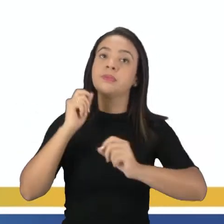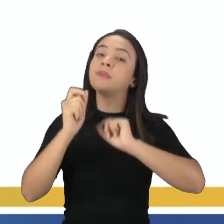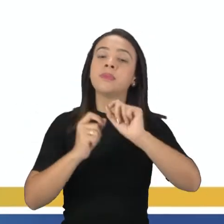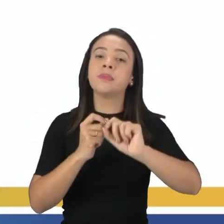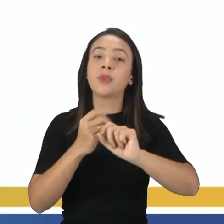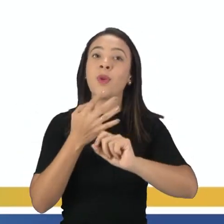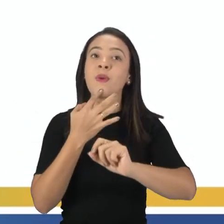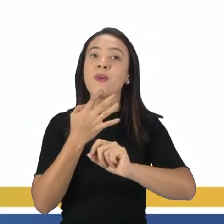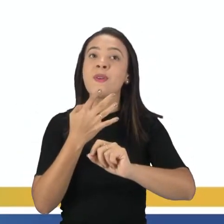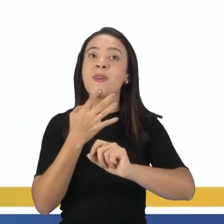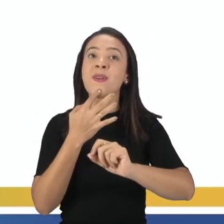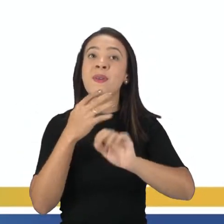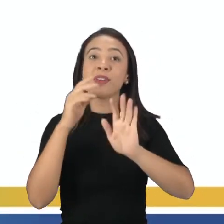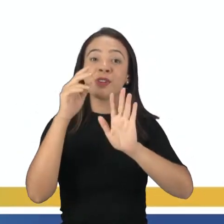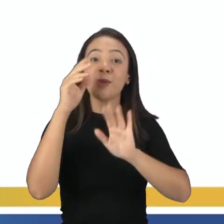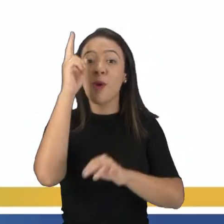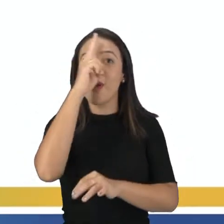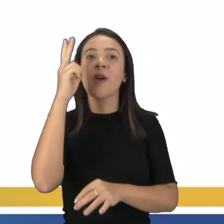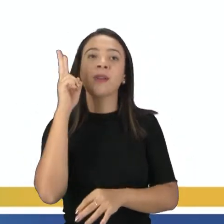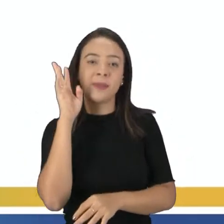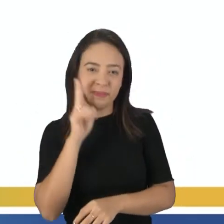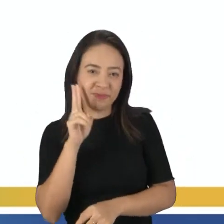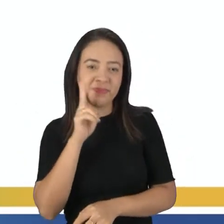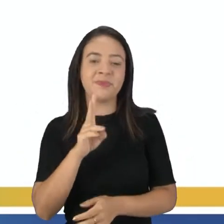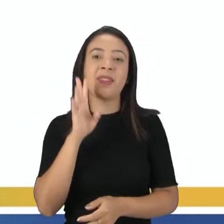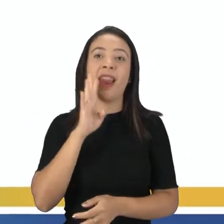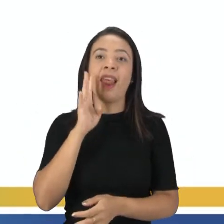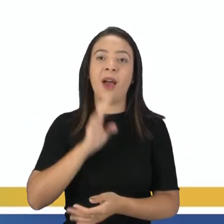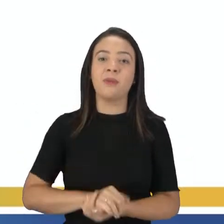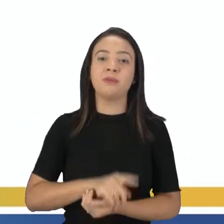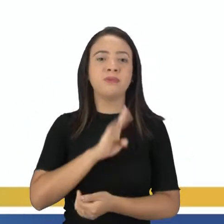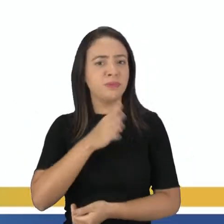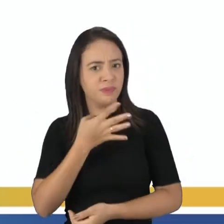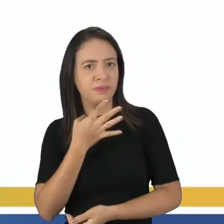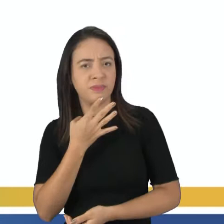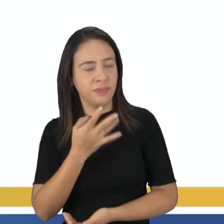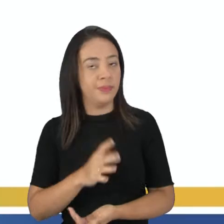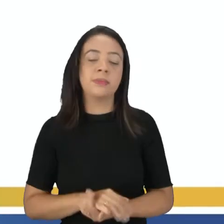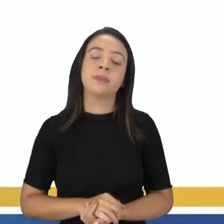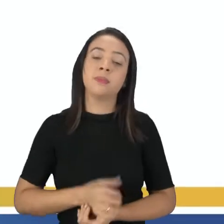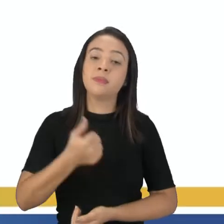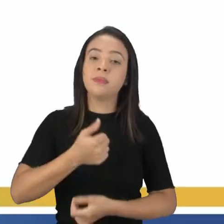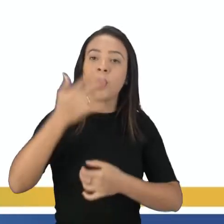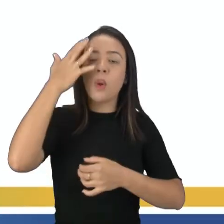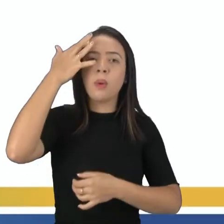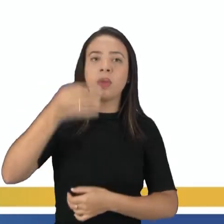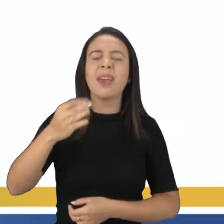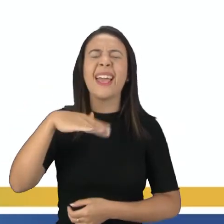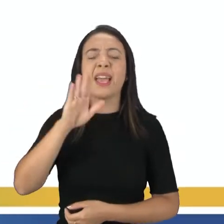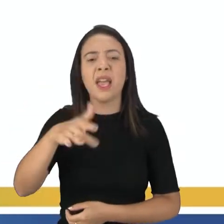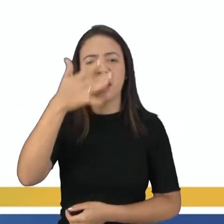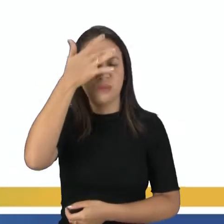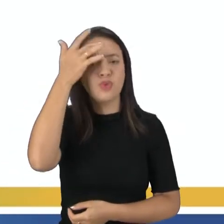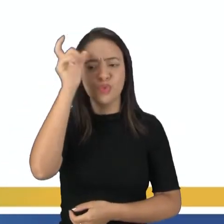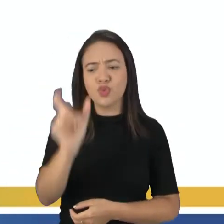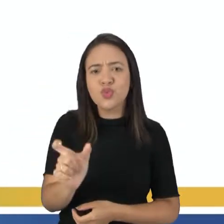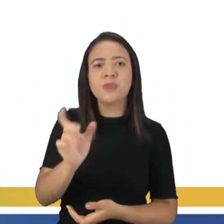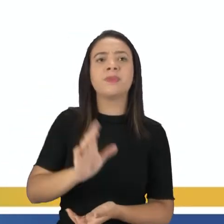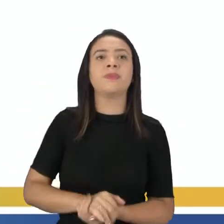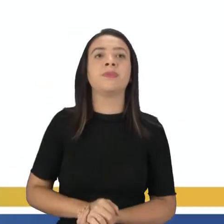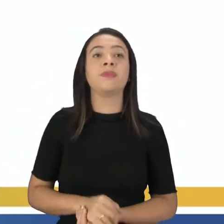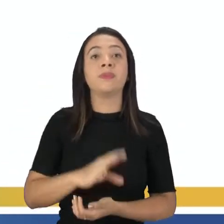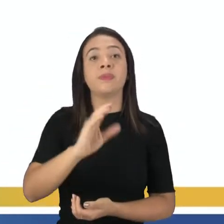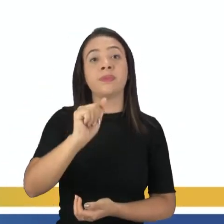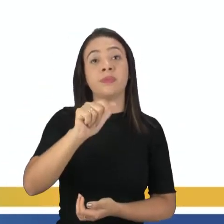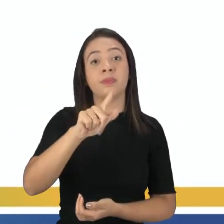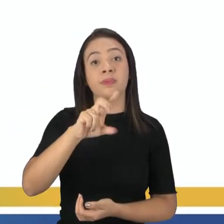conhecer uma tirinha do Calvin. Você já leu tiras desse personagem? Vamos primeiro entender quem é esse personagem. Calvin